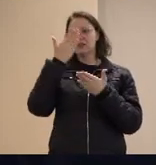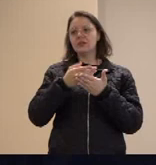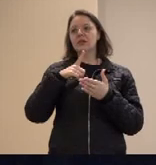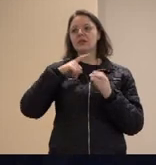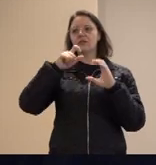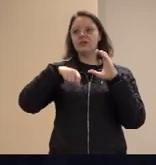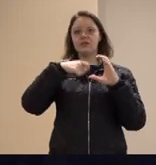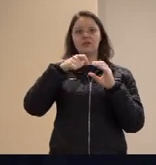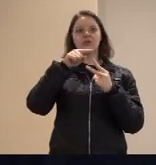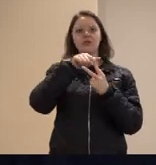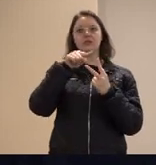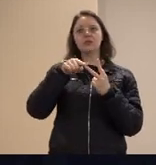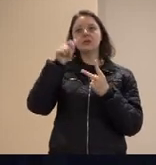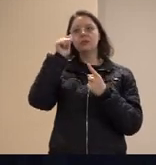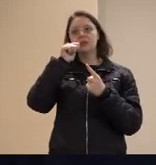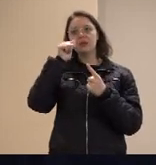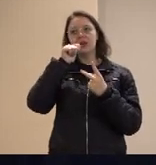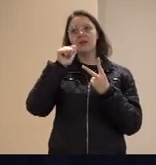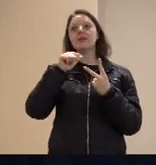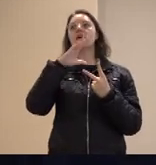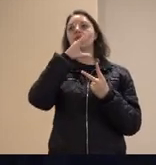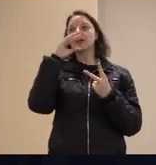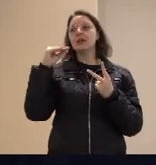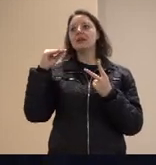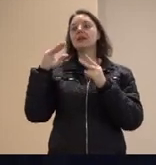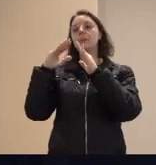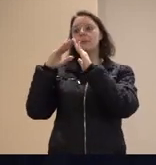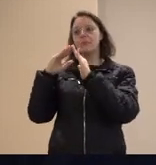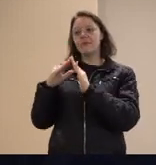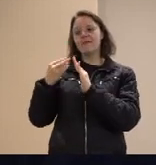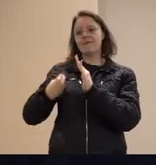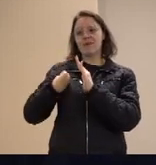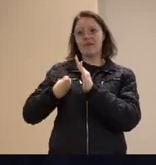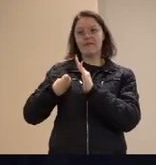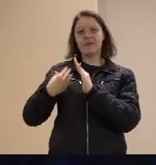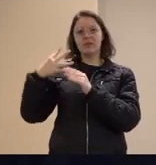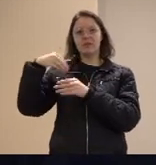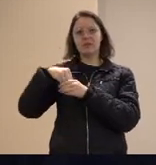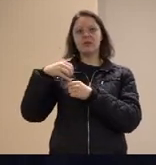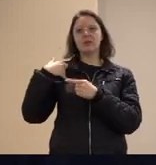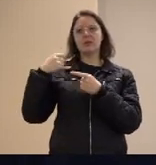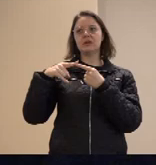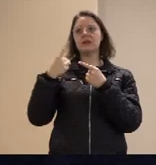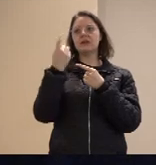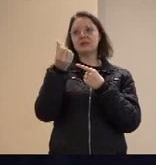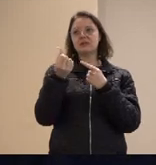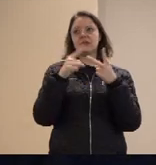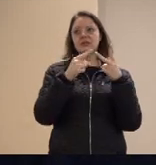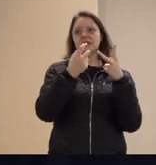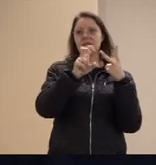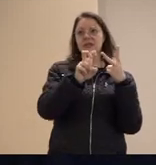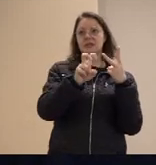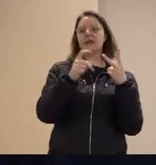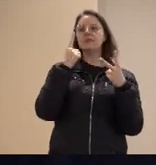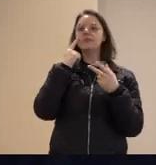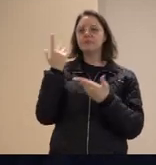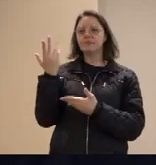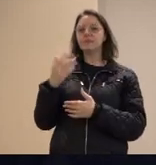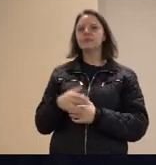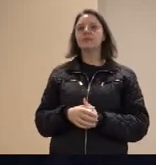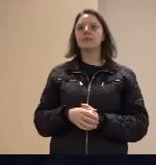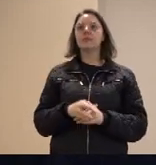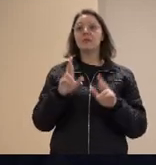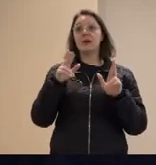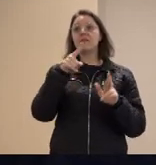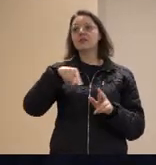de duas adolescentes que moram no abrigo ainda. Uma tem 16 anos e a outra tem 15 anos. Então, espero que vocês